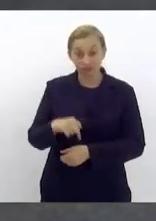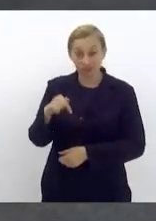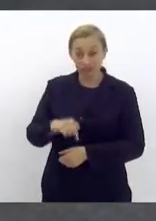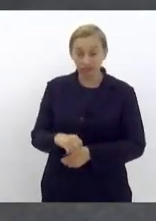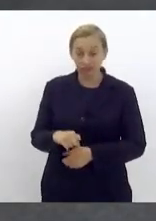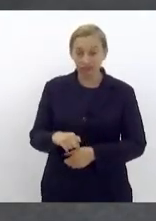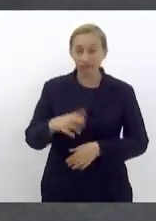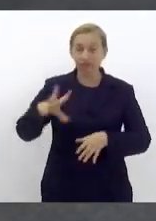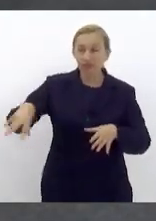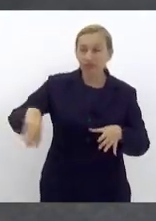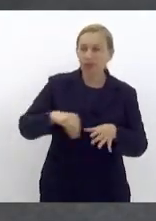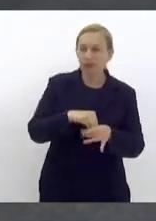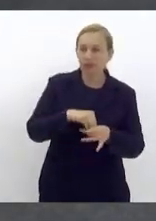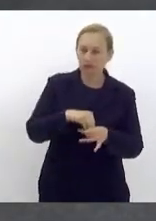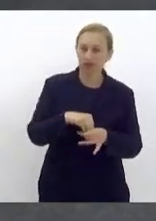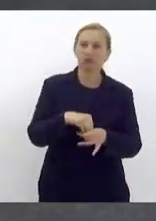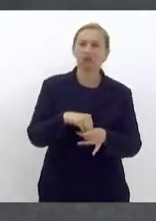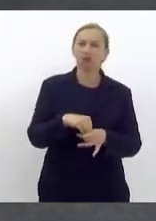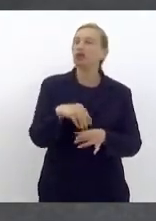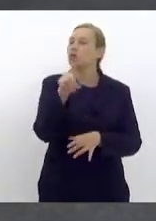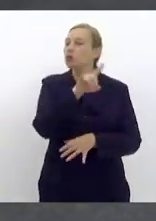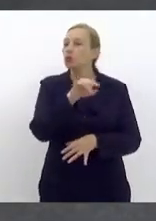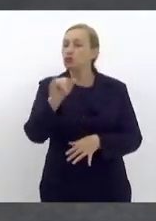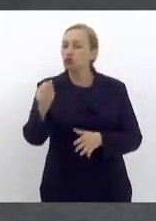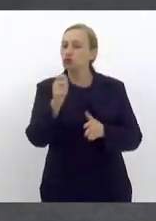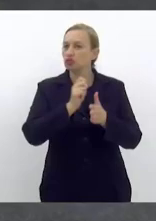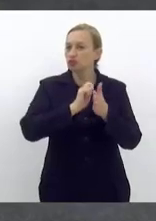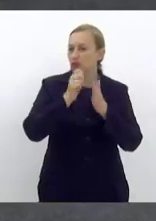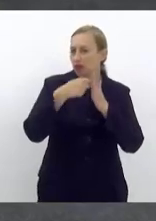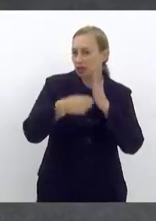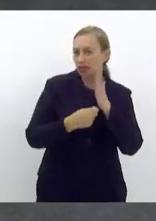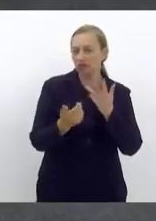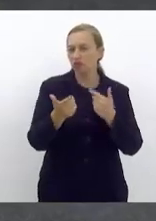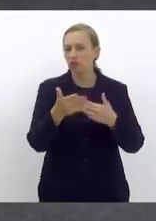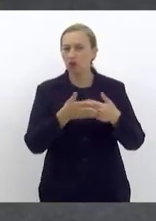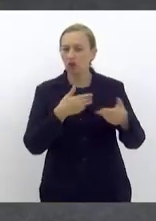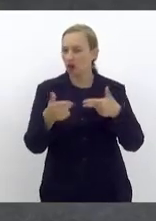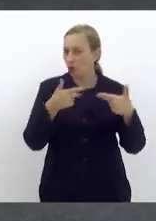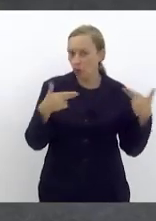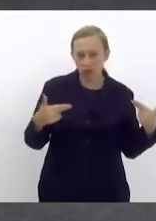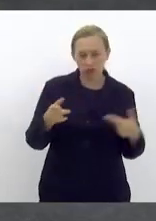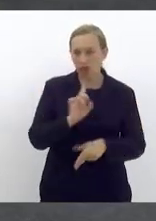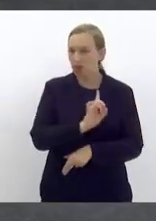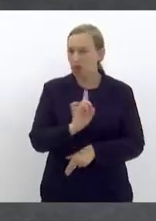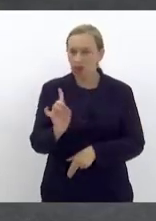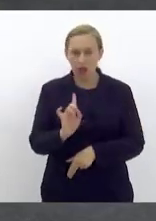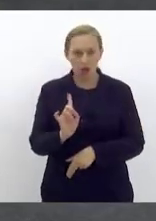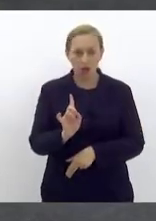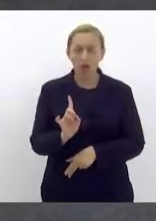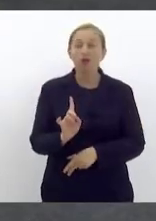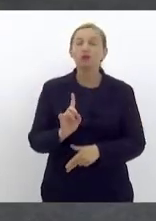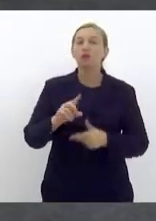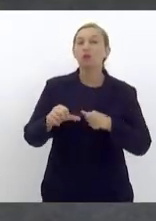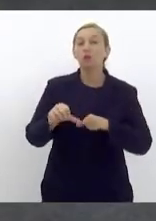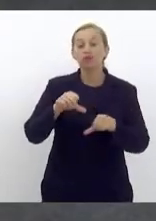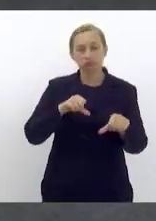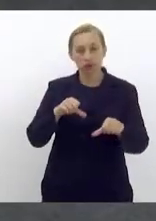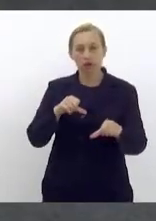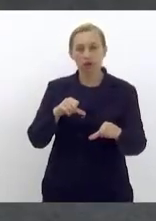e incluímos uma data no calendário, isso não é qualquer coisa, não é irrelevante. Pelo